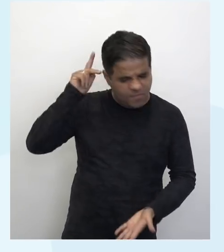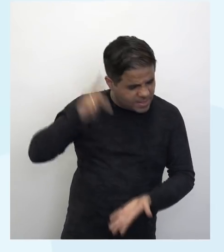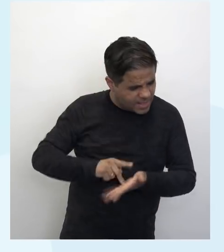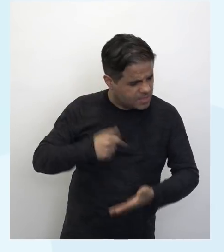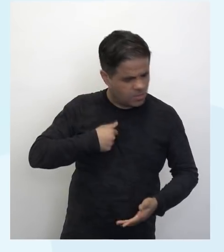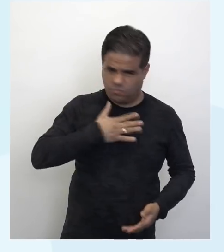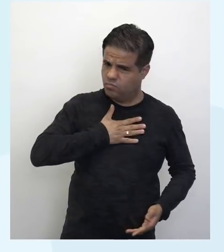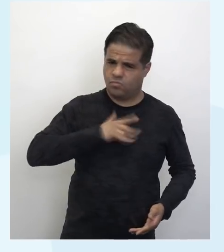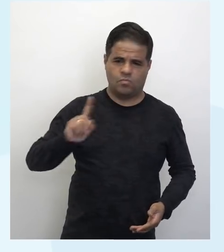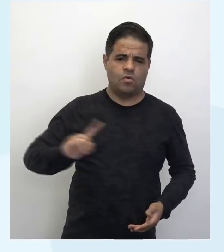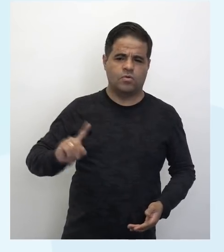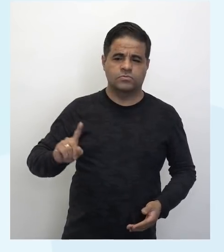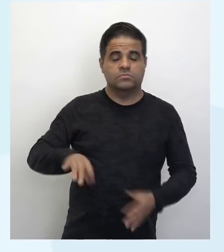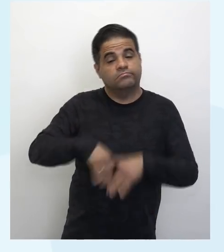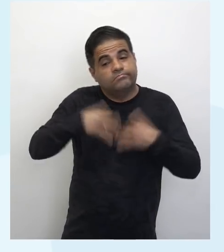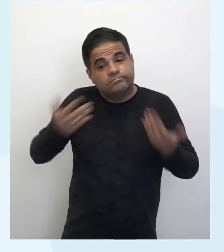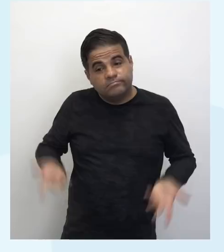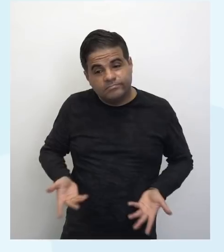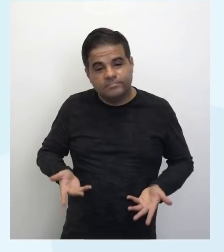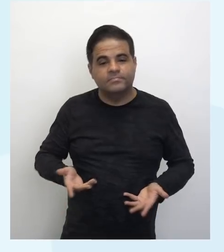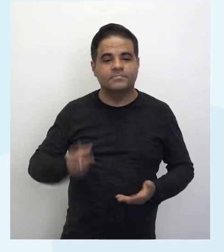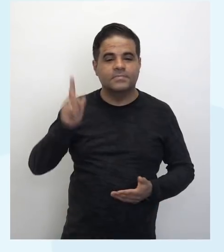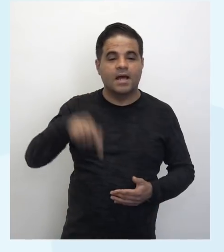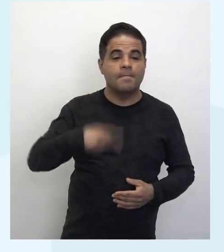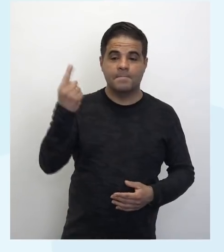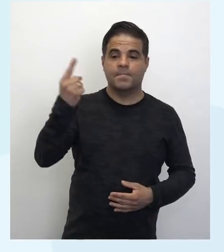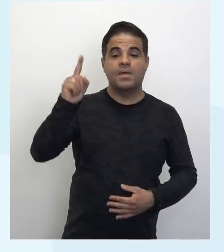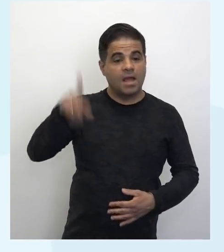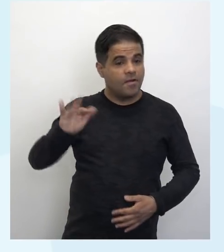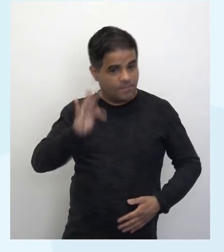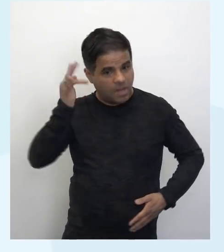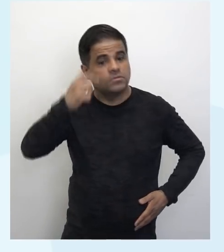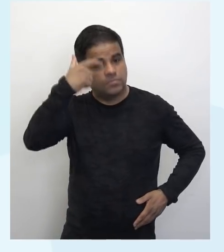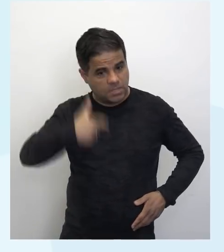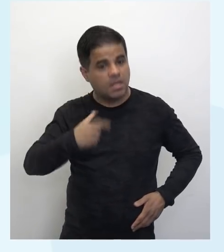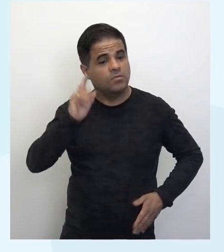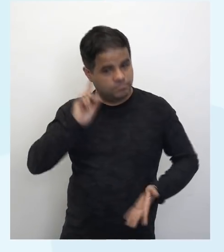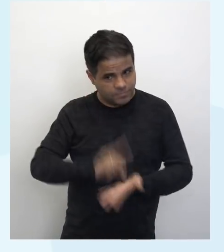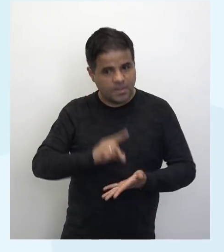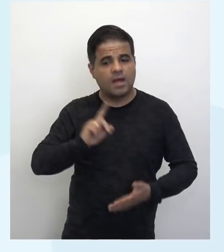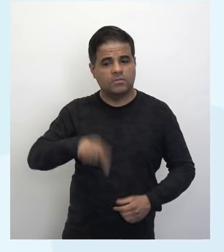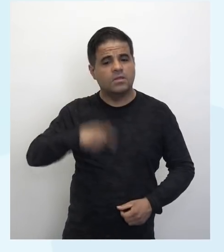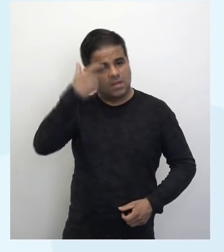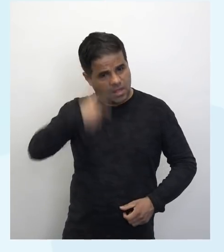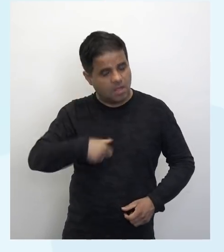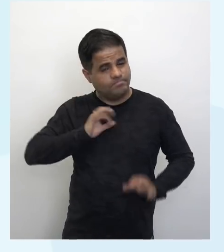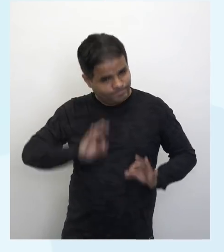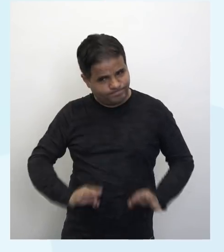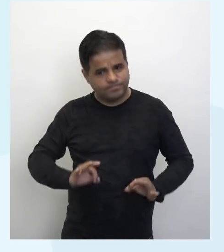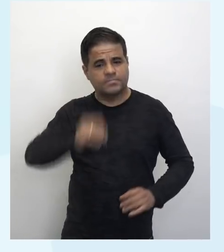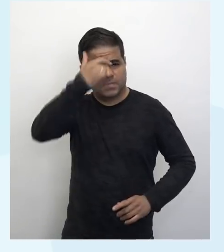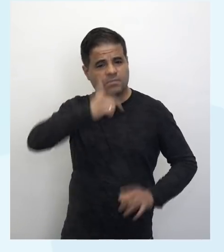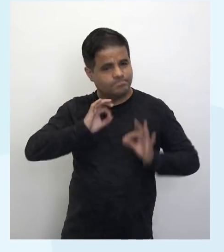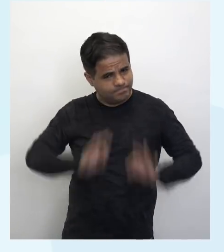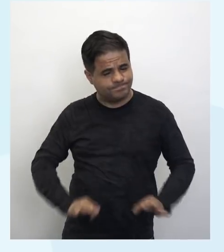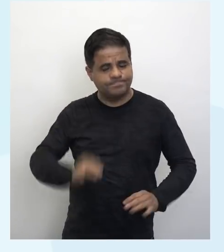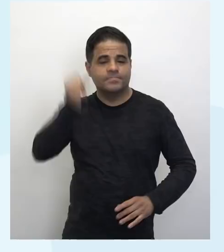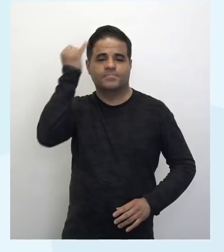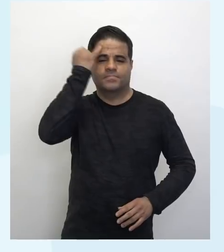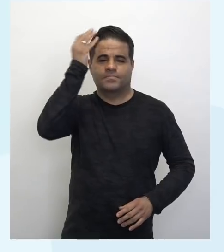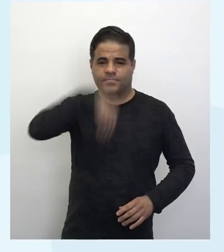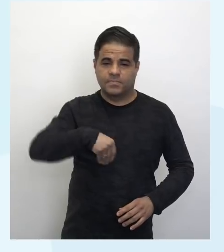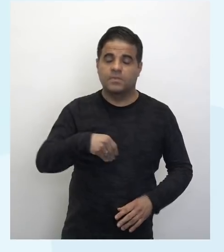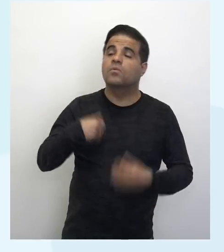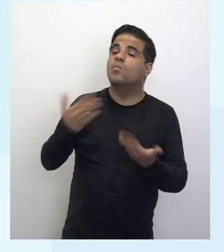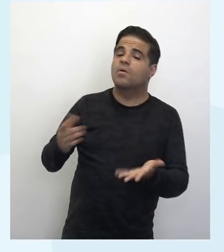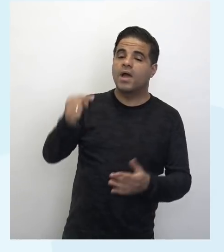cedo. Porém, Mas a primeira é falsa, porque eu sou preguiçosa. Então, essa daqui, a gente já sabe que ela é o quê?